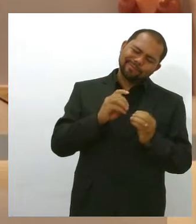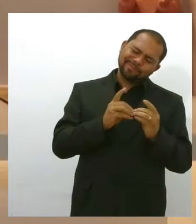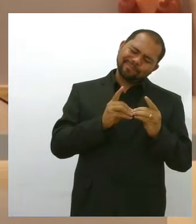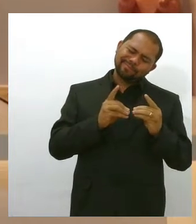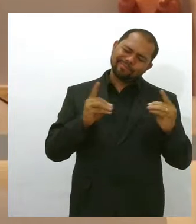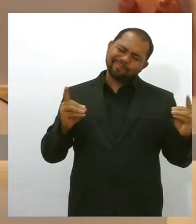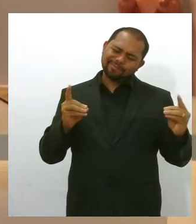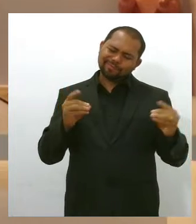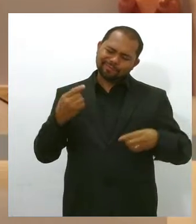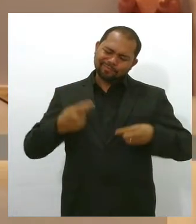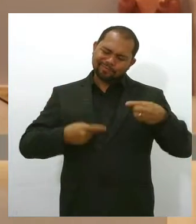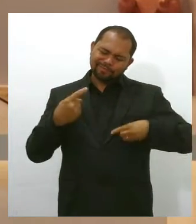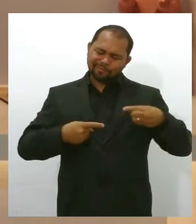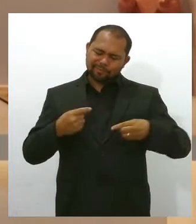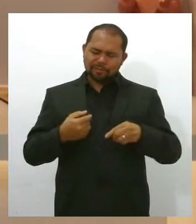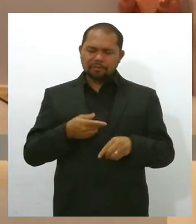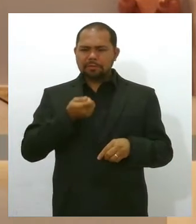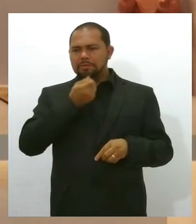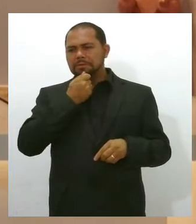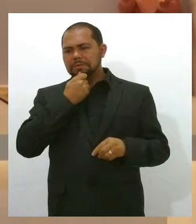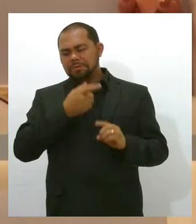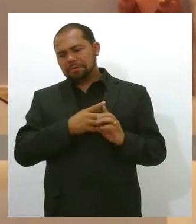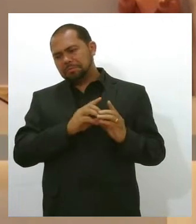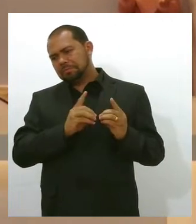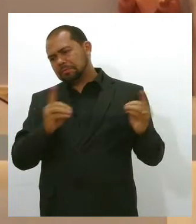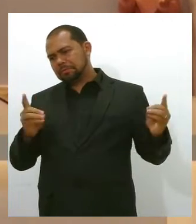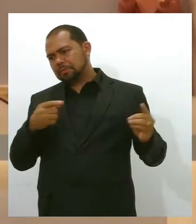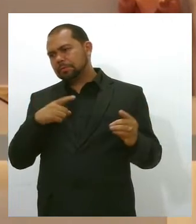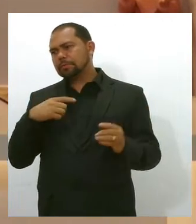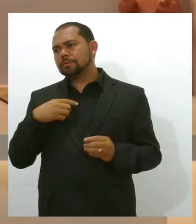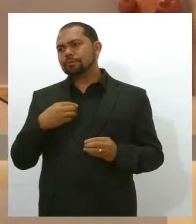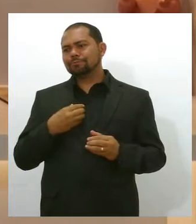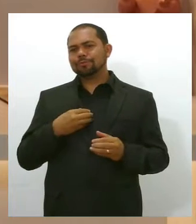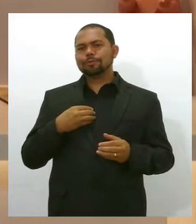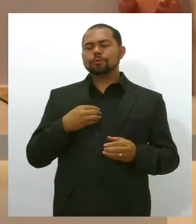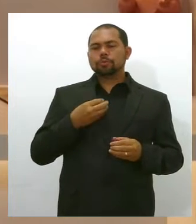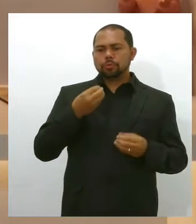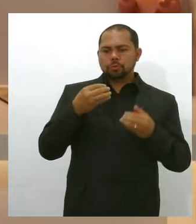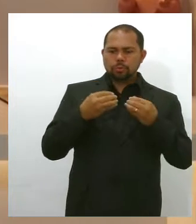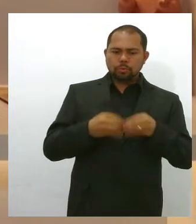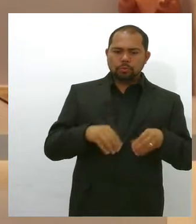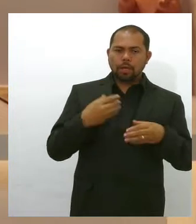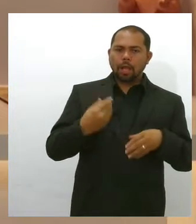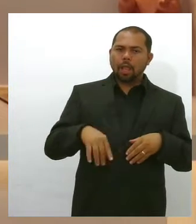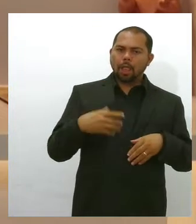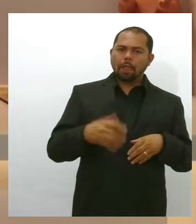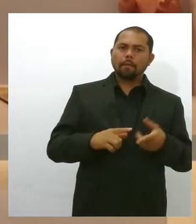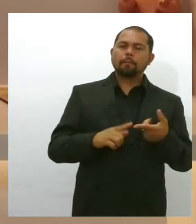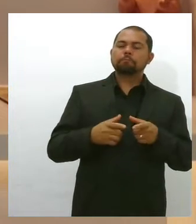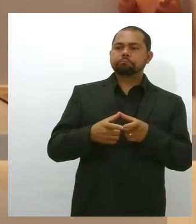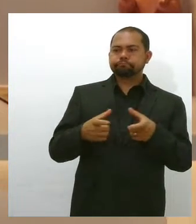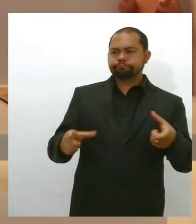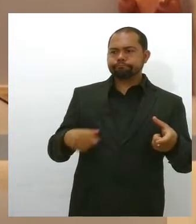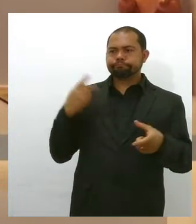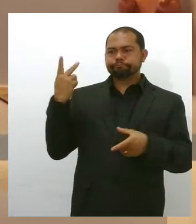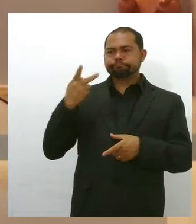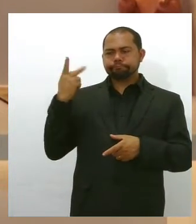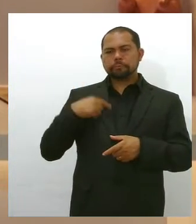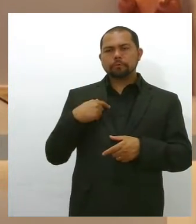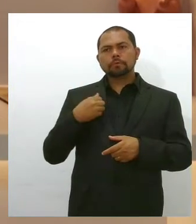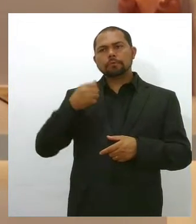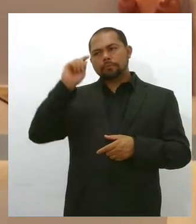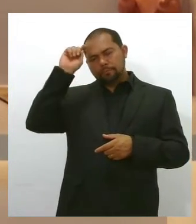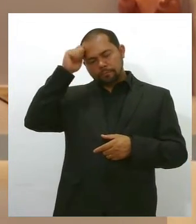então nós temos uma dívida social histórica muito grande um determinado segmento da população o negros com índios